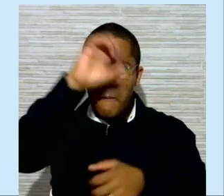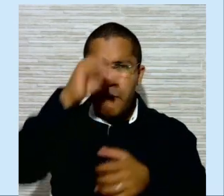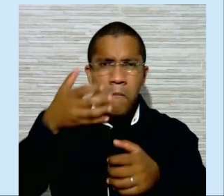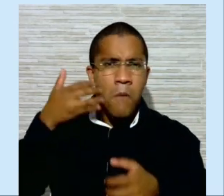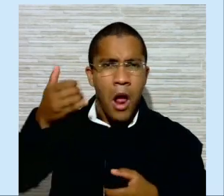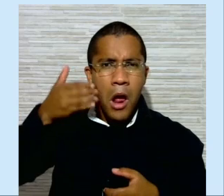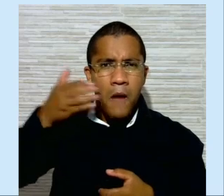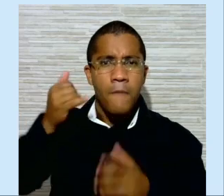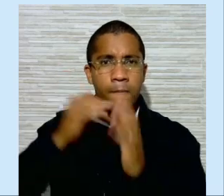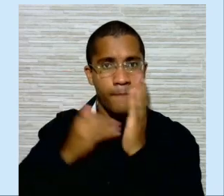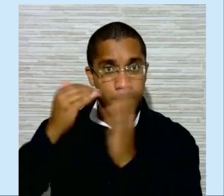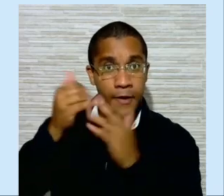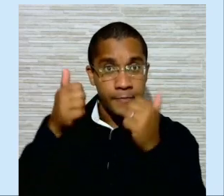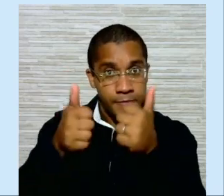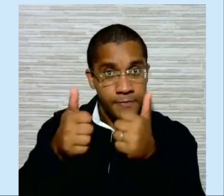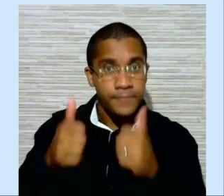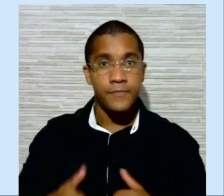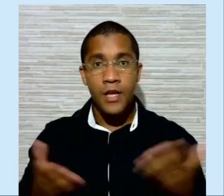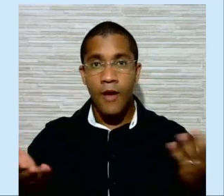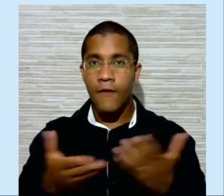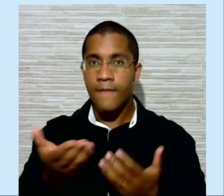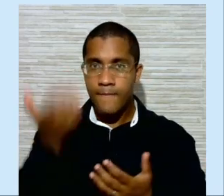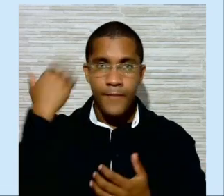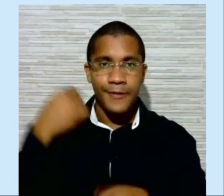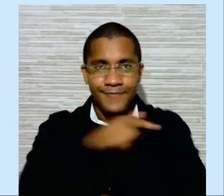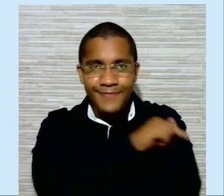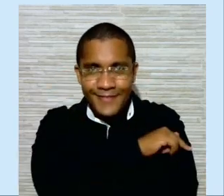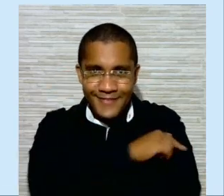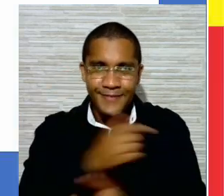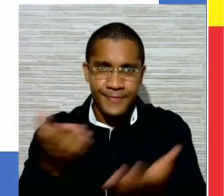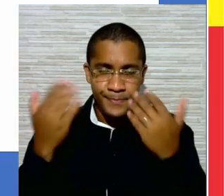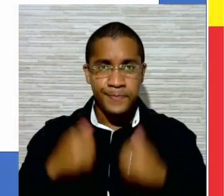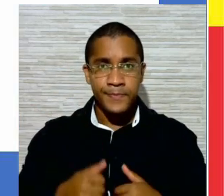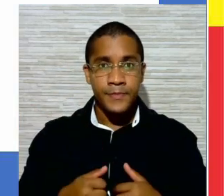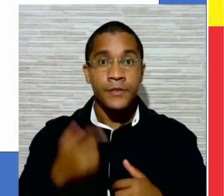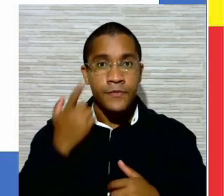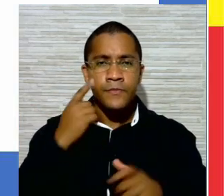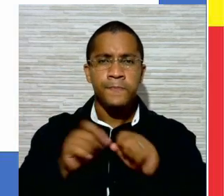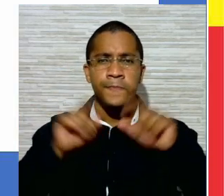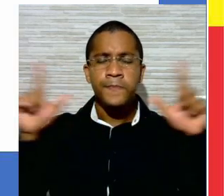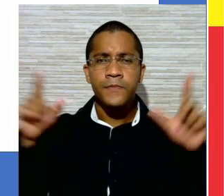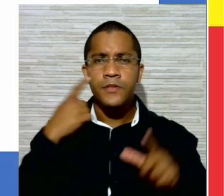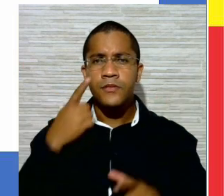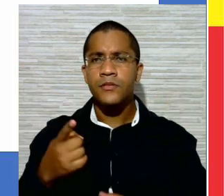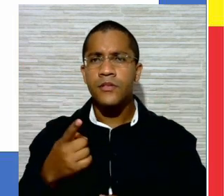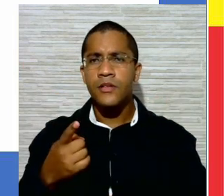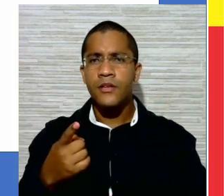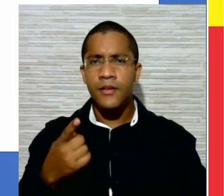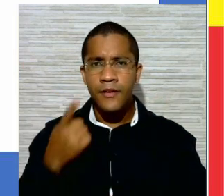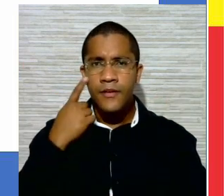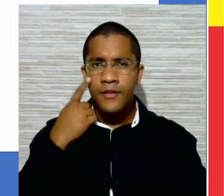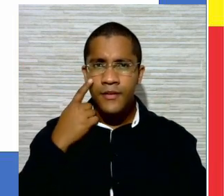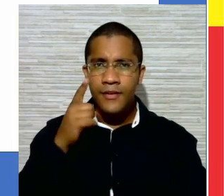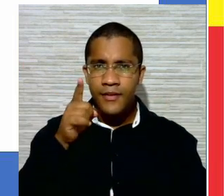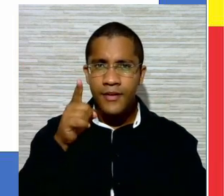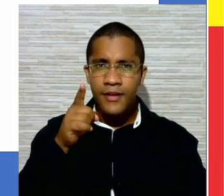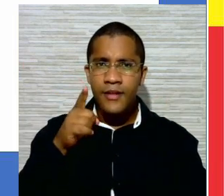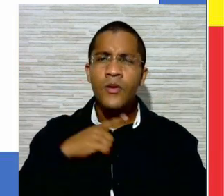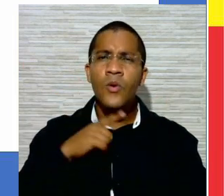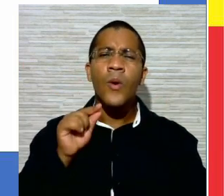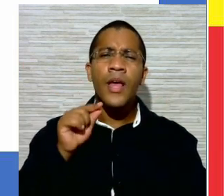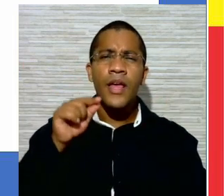de informação possível, ok? Vamos lá, sétimo ano. Gente, observa a tela agora, tá? Vocês observam que